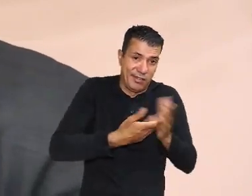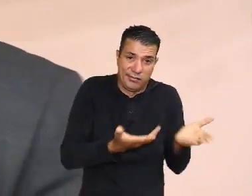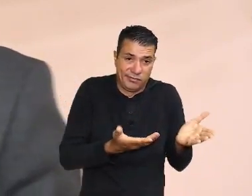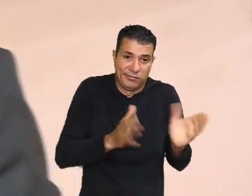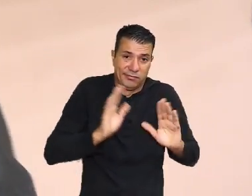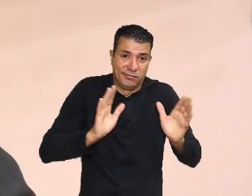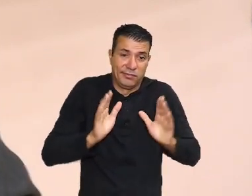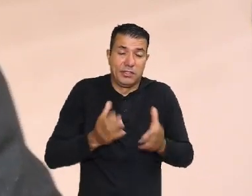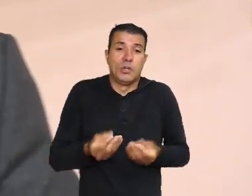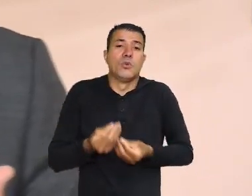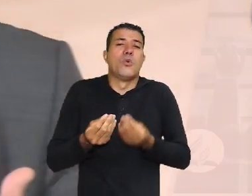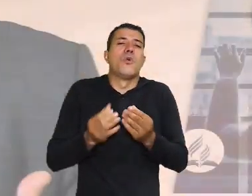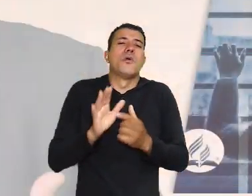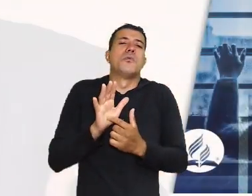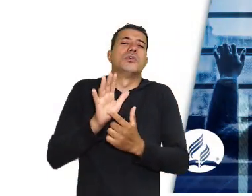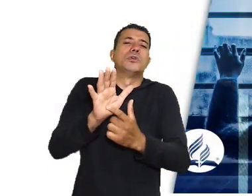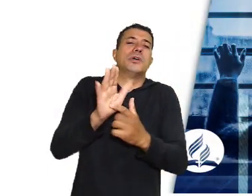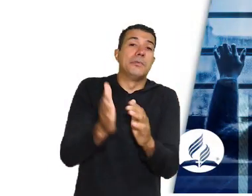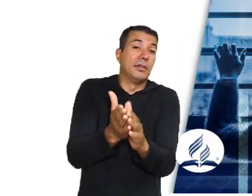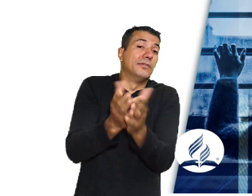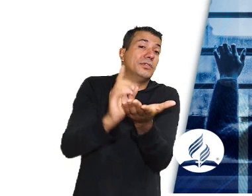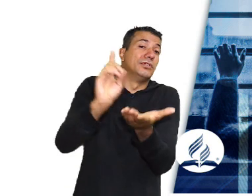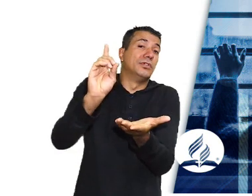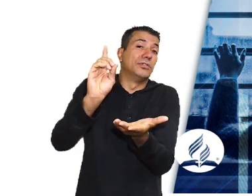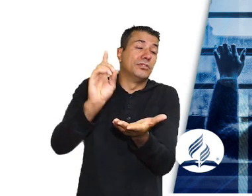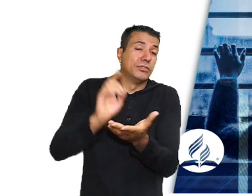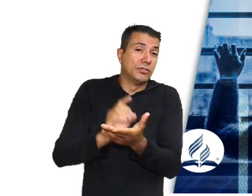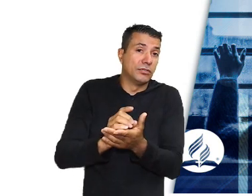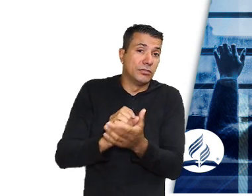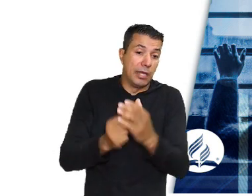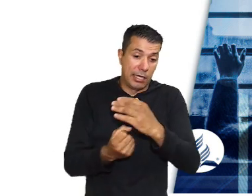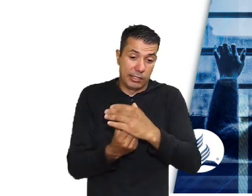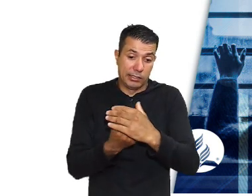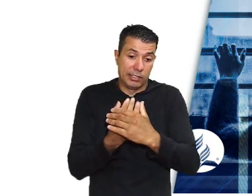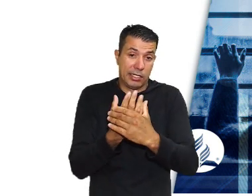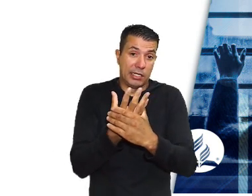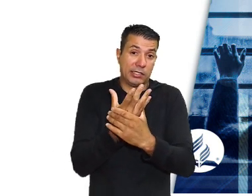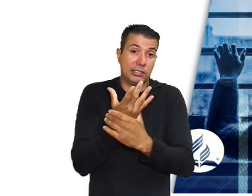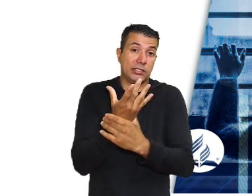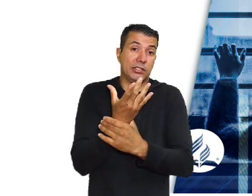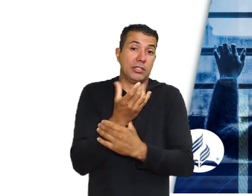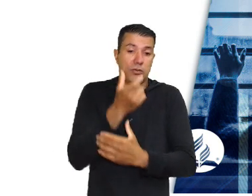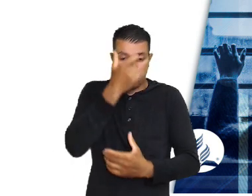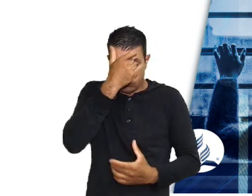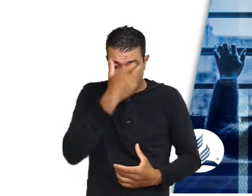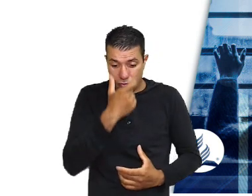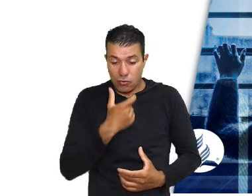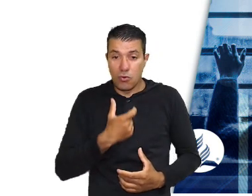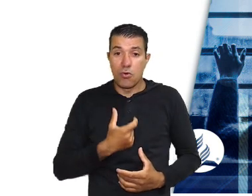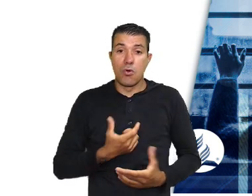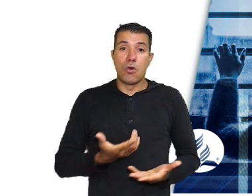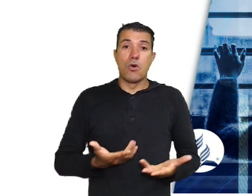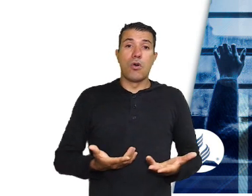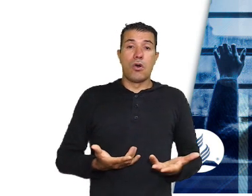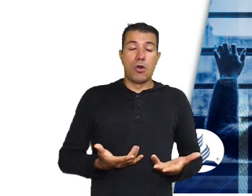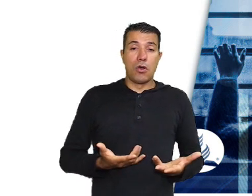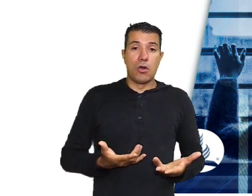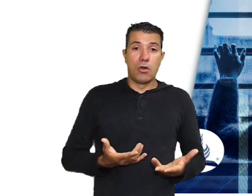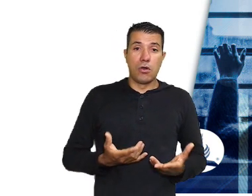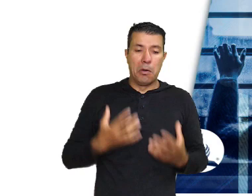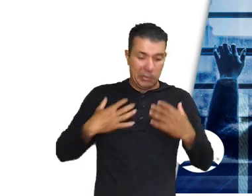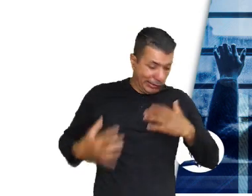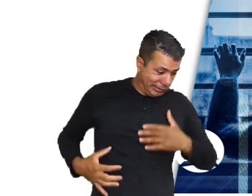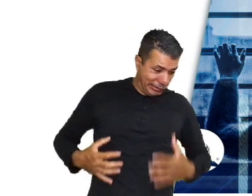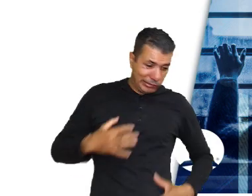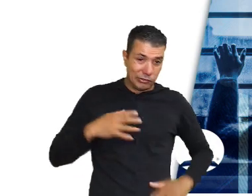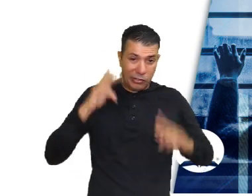é apresentada na Bíblia a criação do homem? De que o homem foi formado? Qual é a estrutura